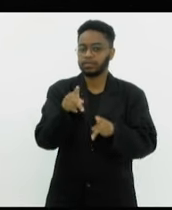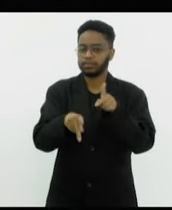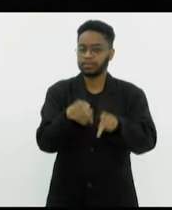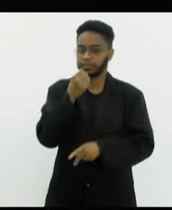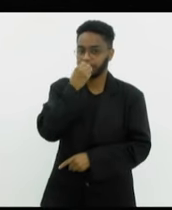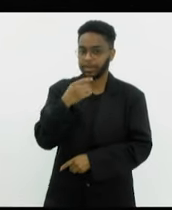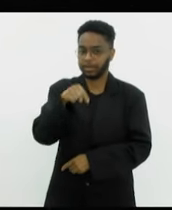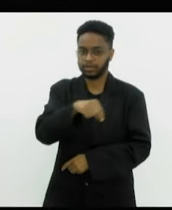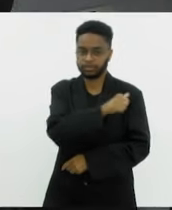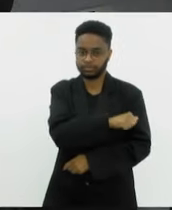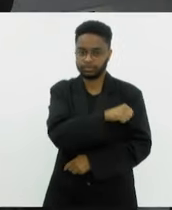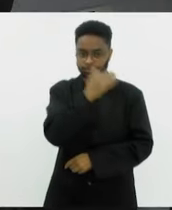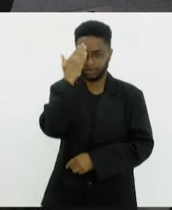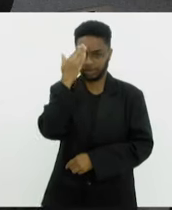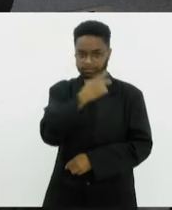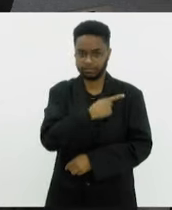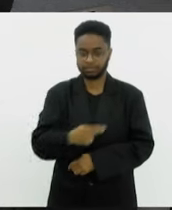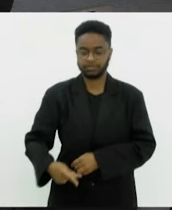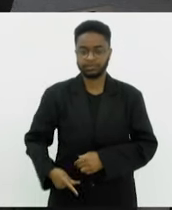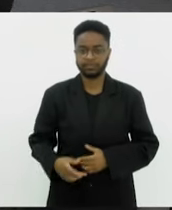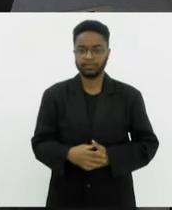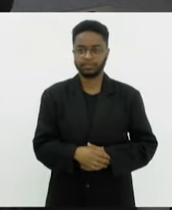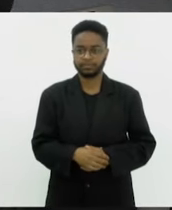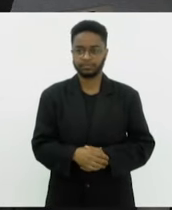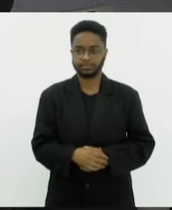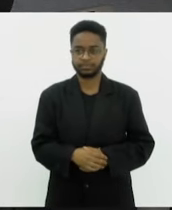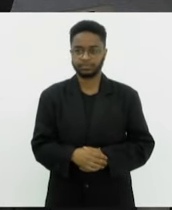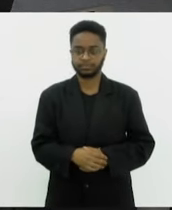Janeiro. Muito obrigado, senhor presidente.